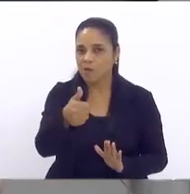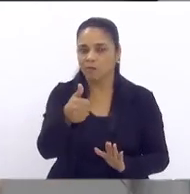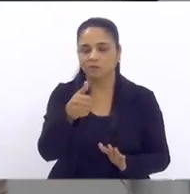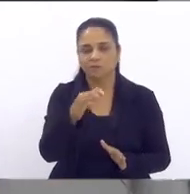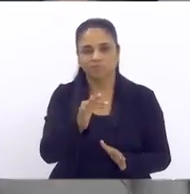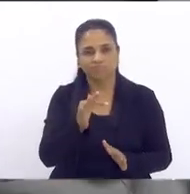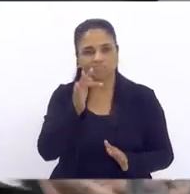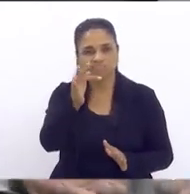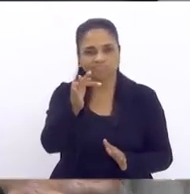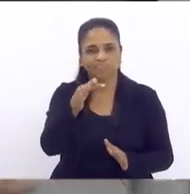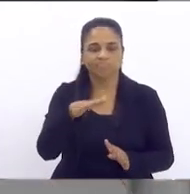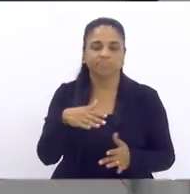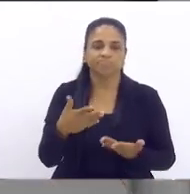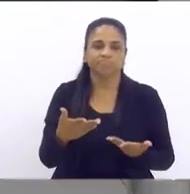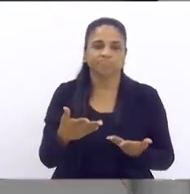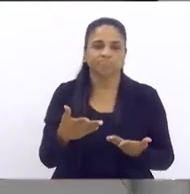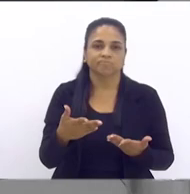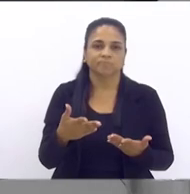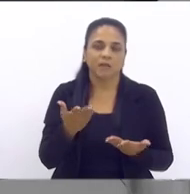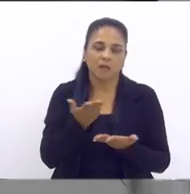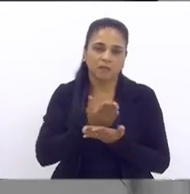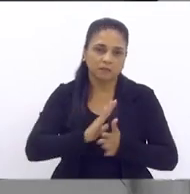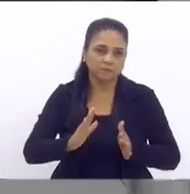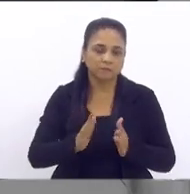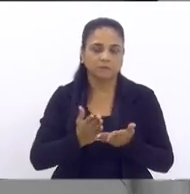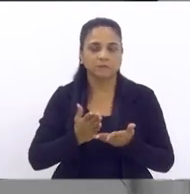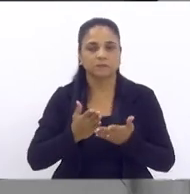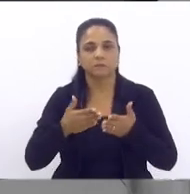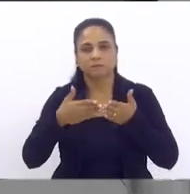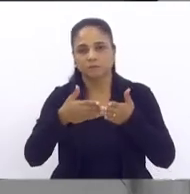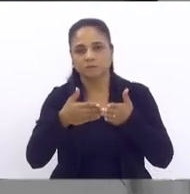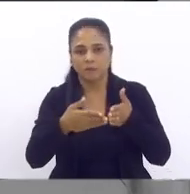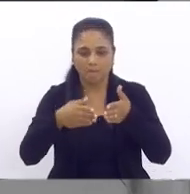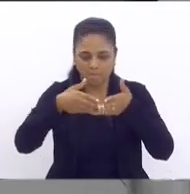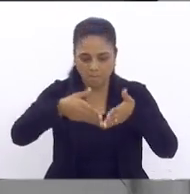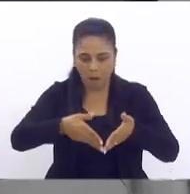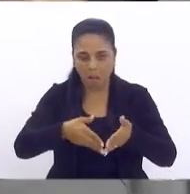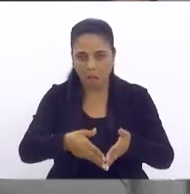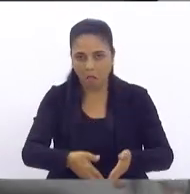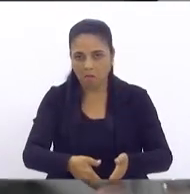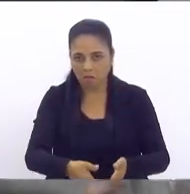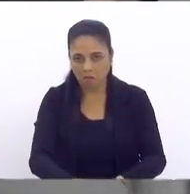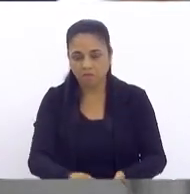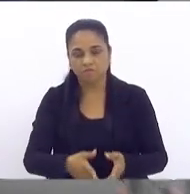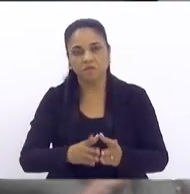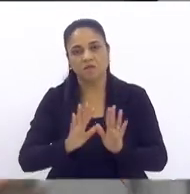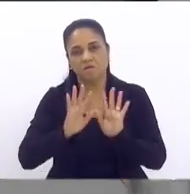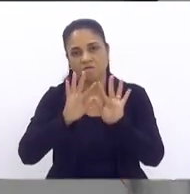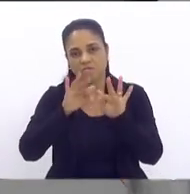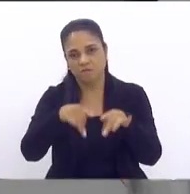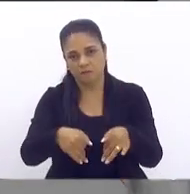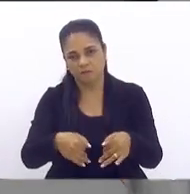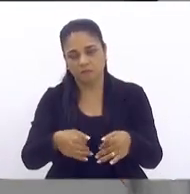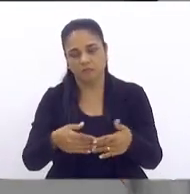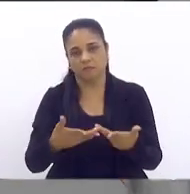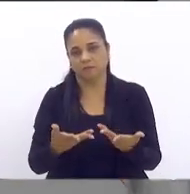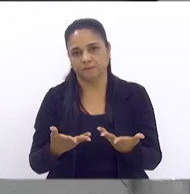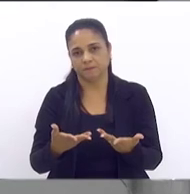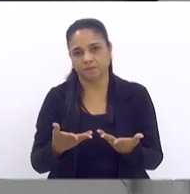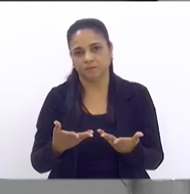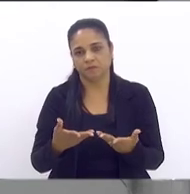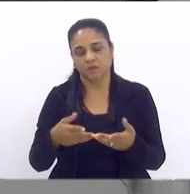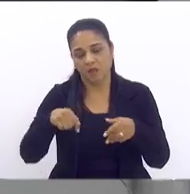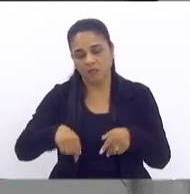gente não tenha mais esses episódios acontecendo no Rio de Janeiro e que a gente possa dar um fim a esse cemitério de navios que se tornou o